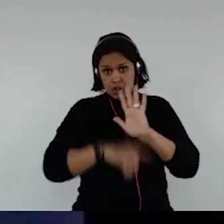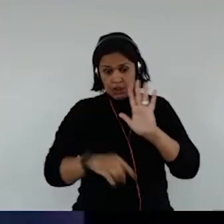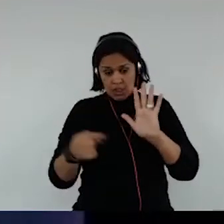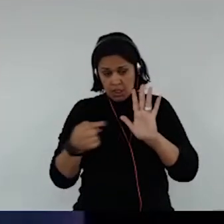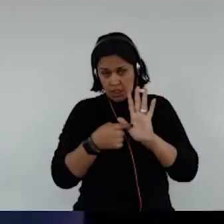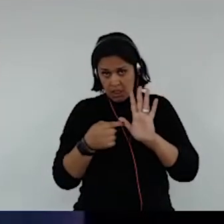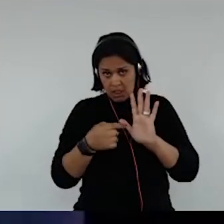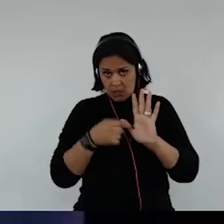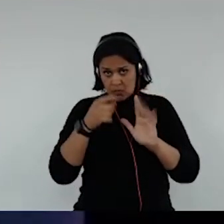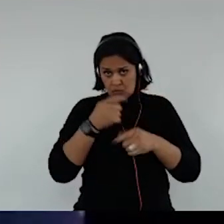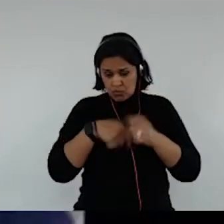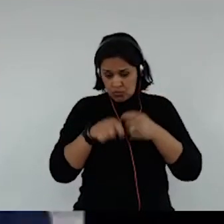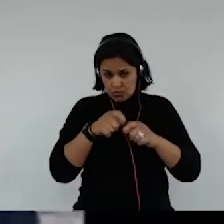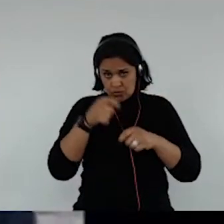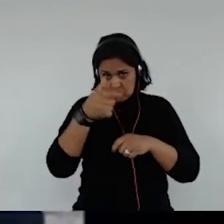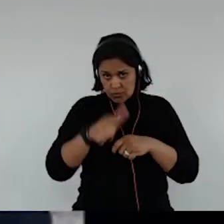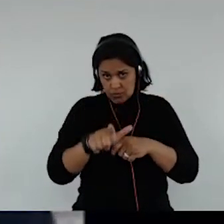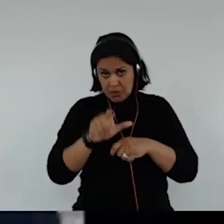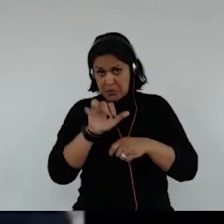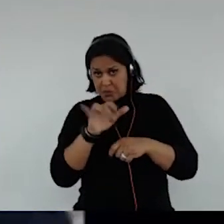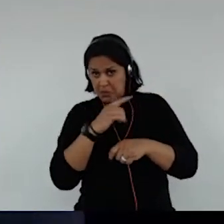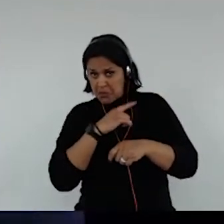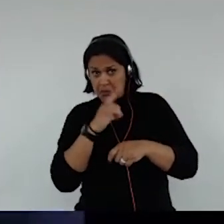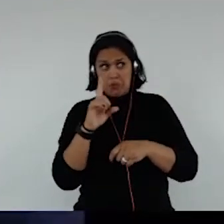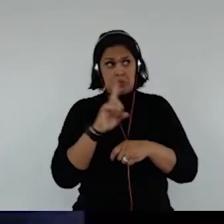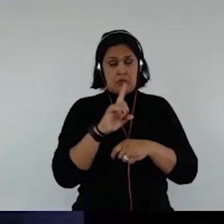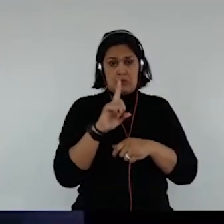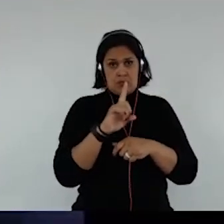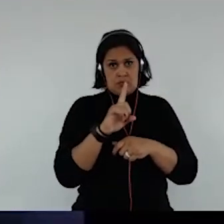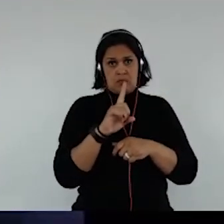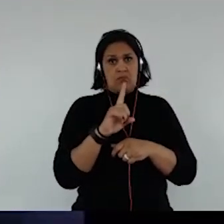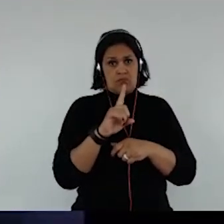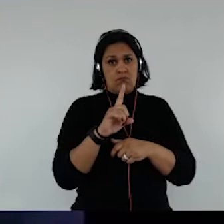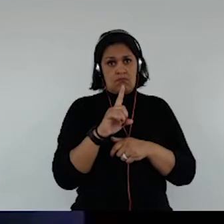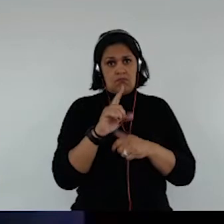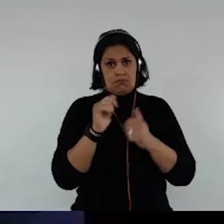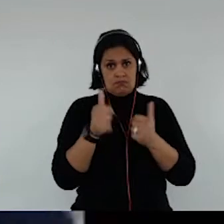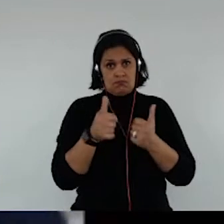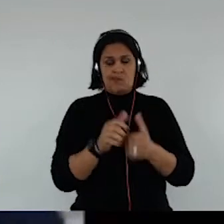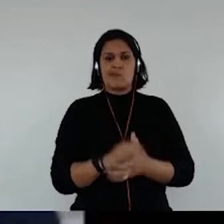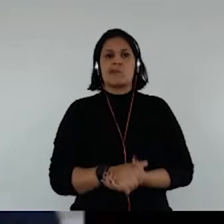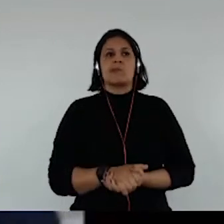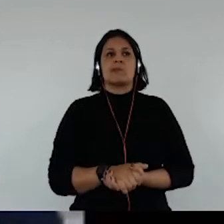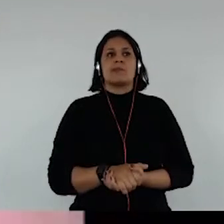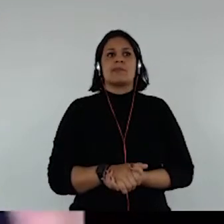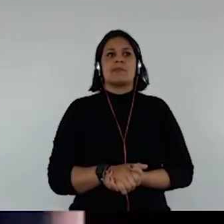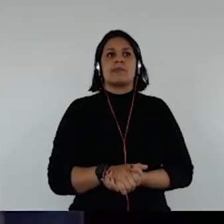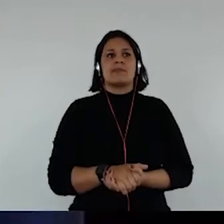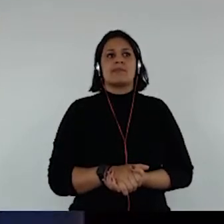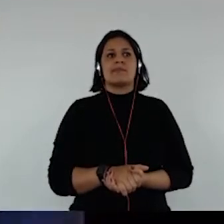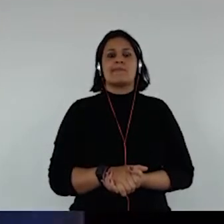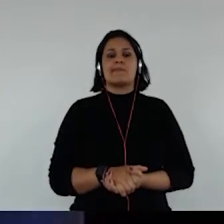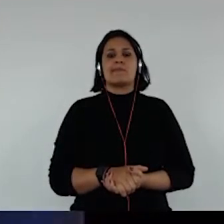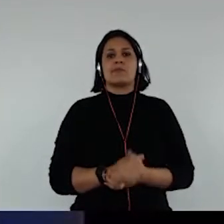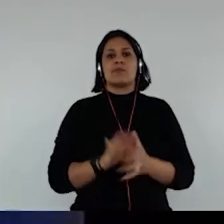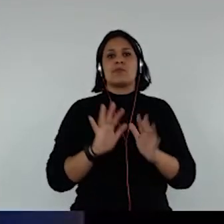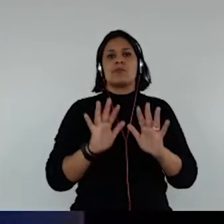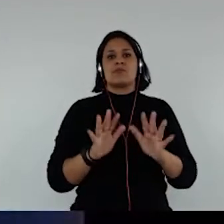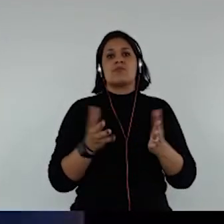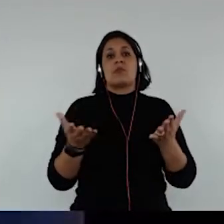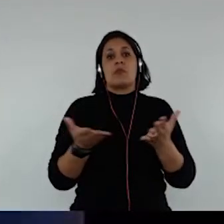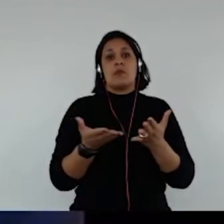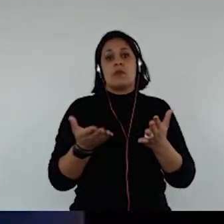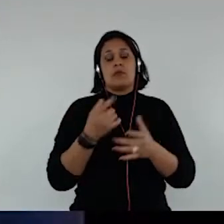há formulações nos dois sentidos, mas nesse sentido eu vou estabelecendo aqui o fator tempo no